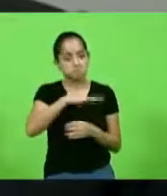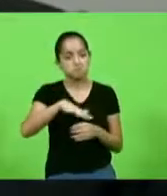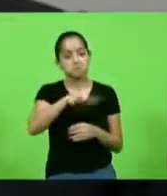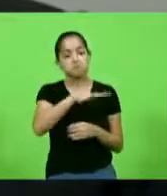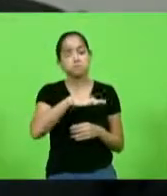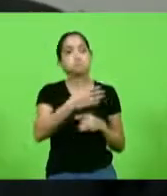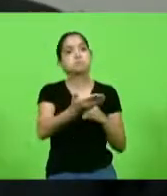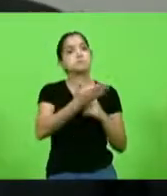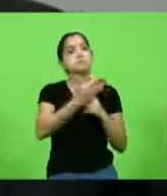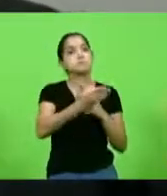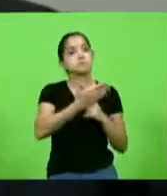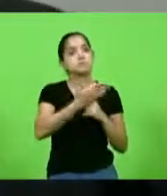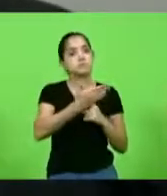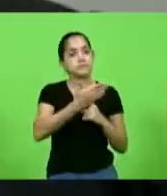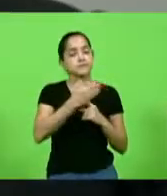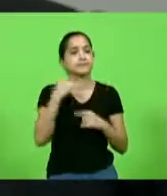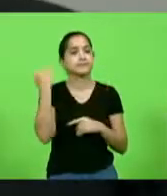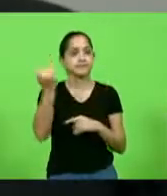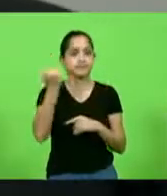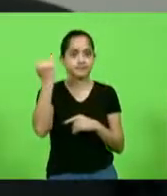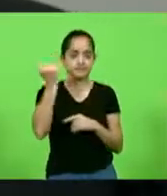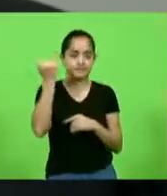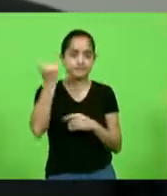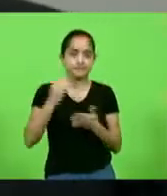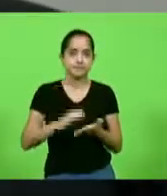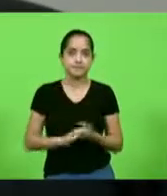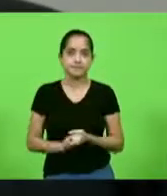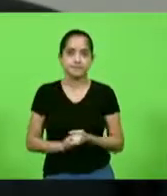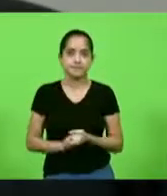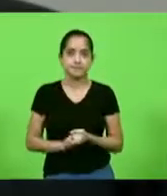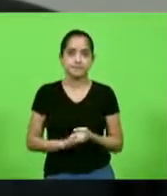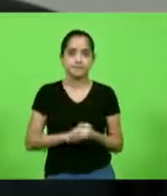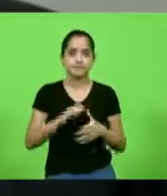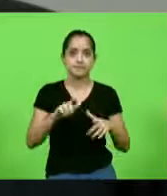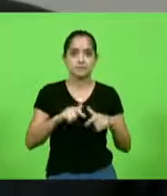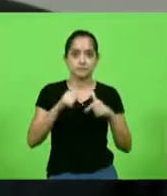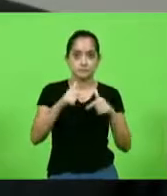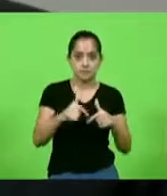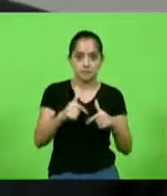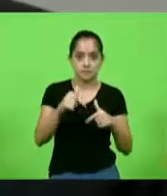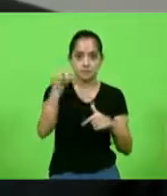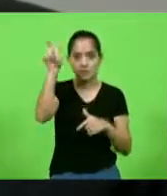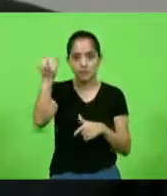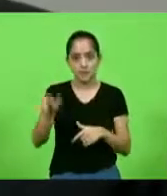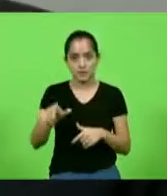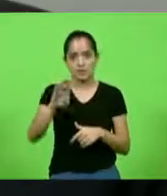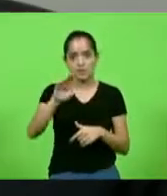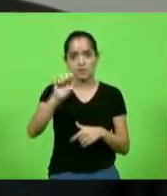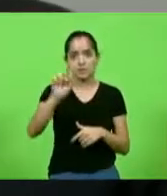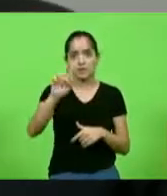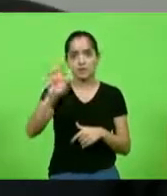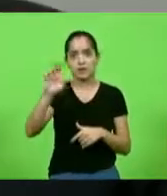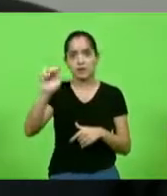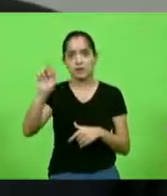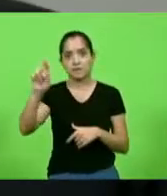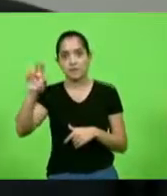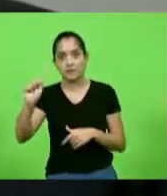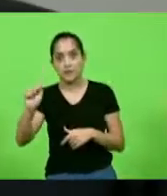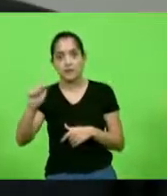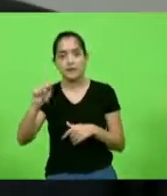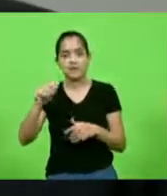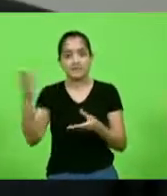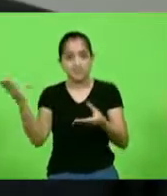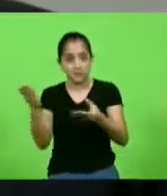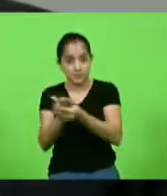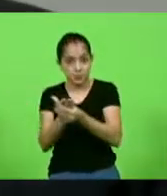nos ajudar numa causa muito importante da ativista Bárbara Hartmann, que infelizmente está sendo processada por